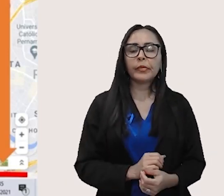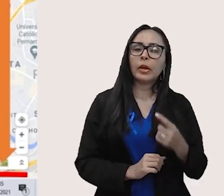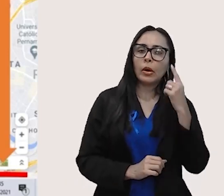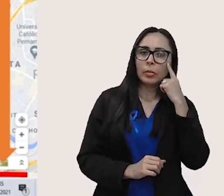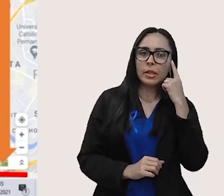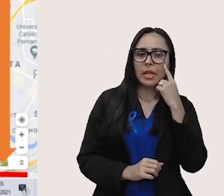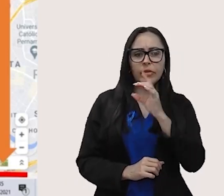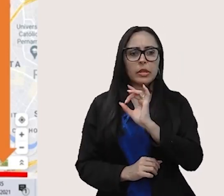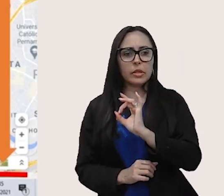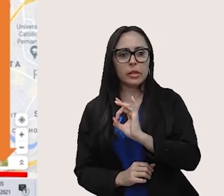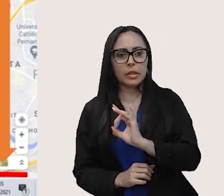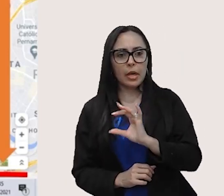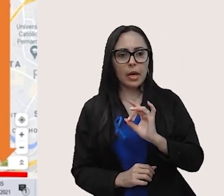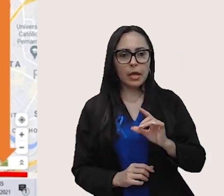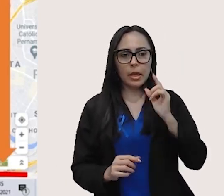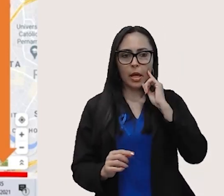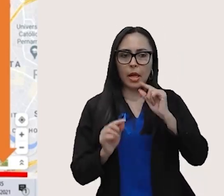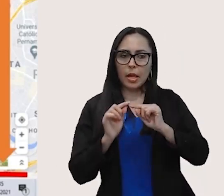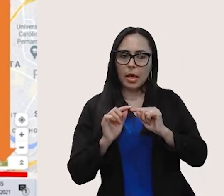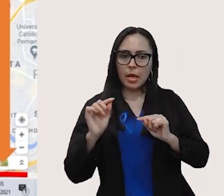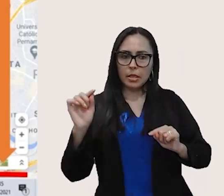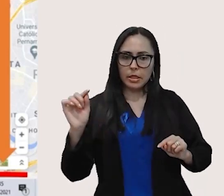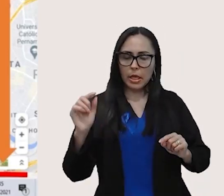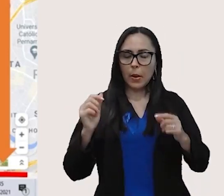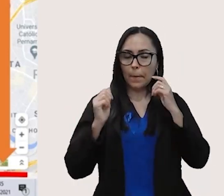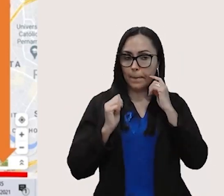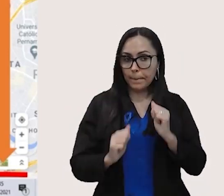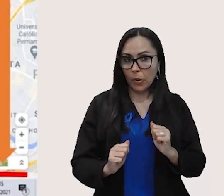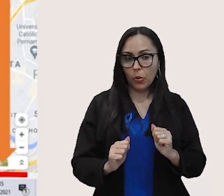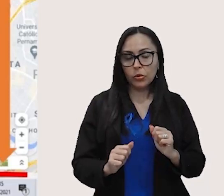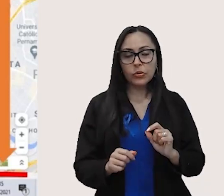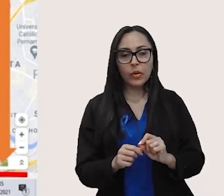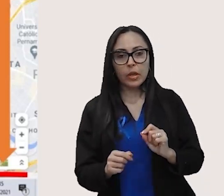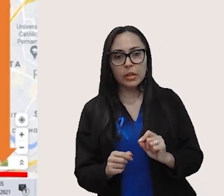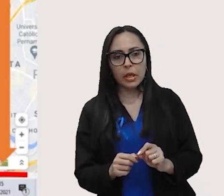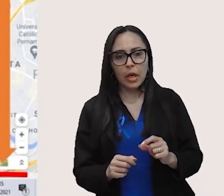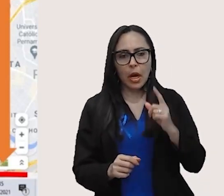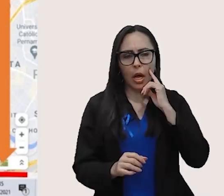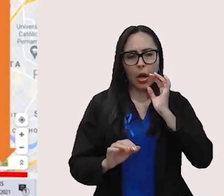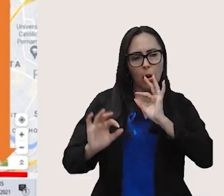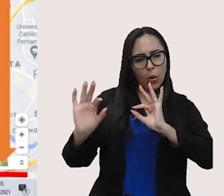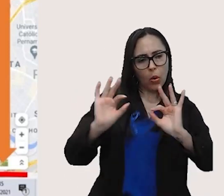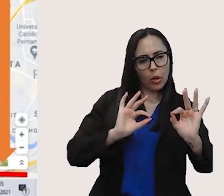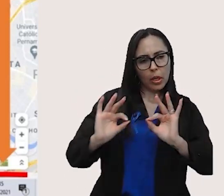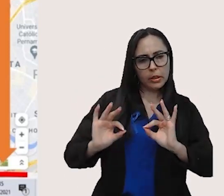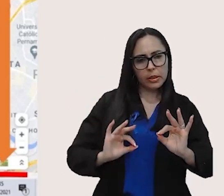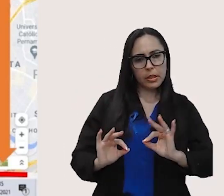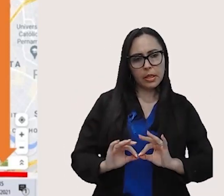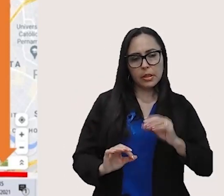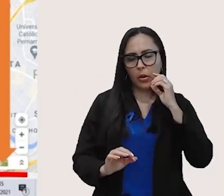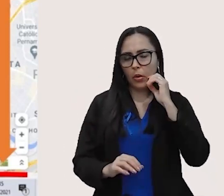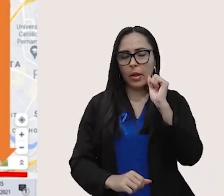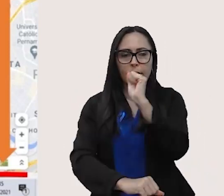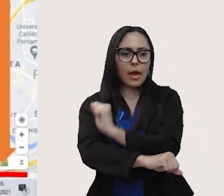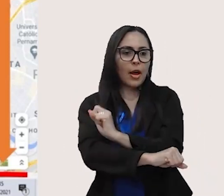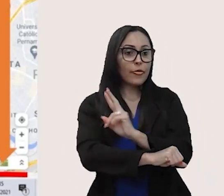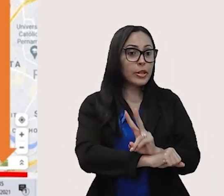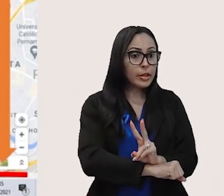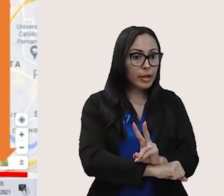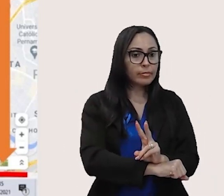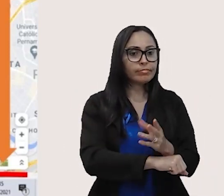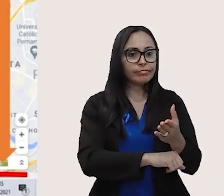que cada linhazinha de 1 quilômetro, eu posso fazer a projeção dele lá na avenida. Ó. 1